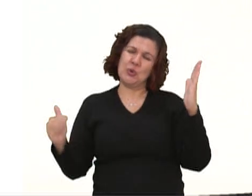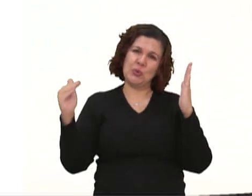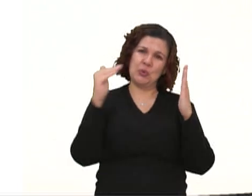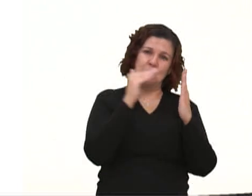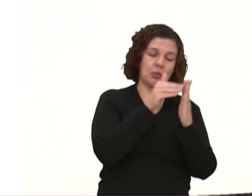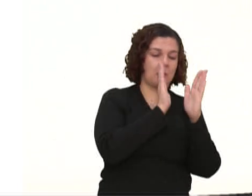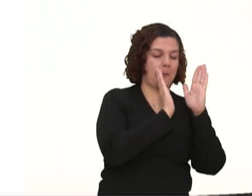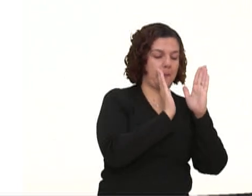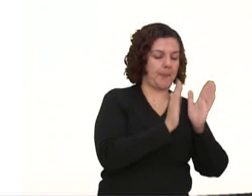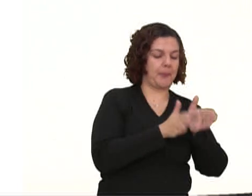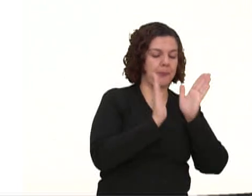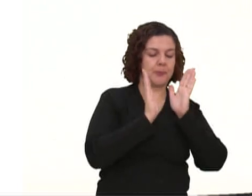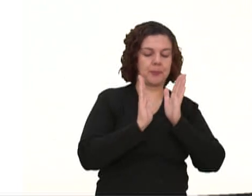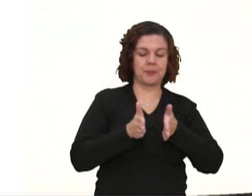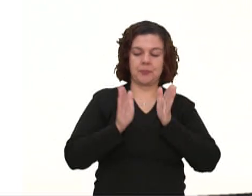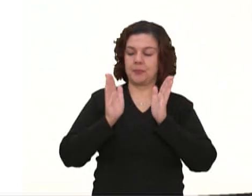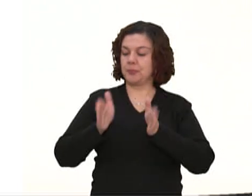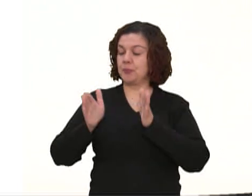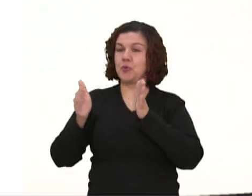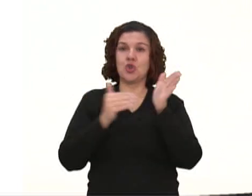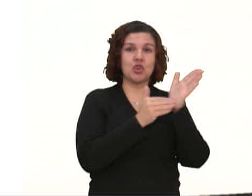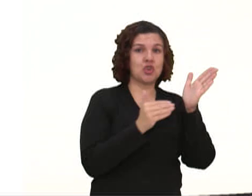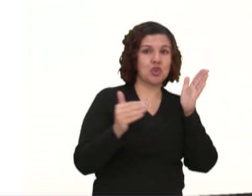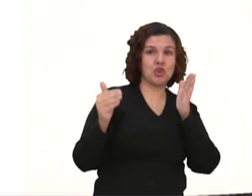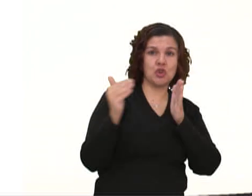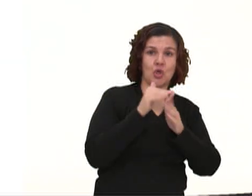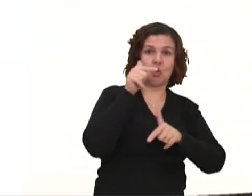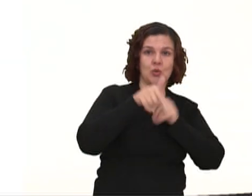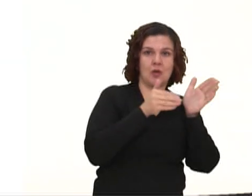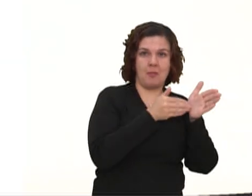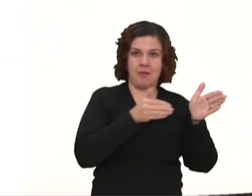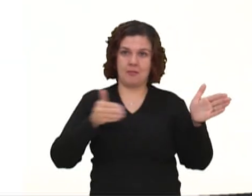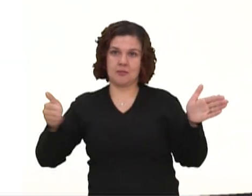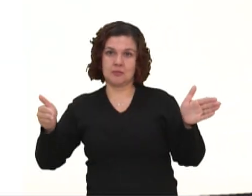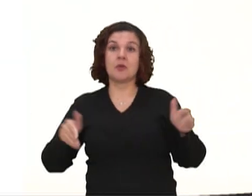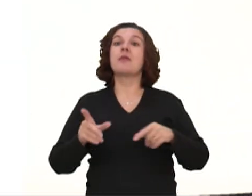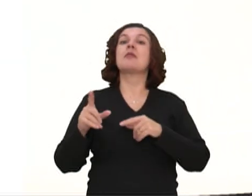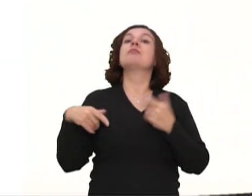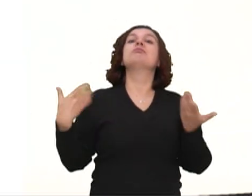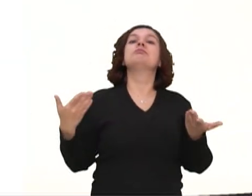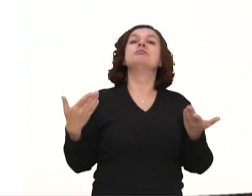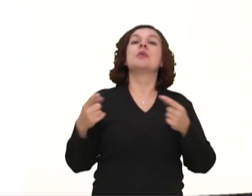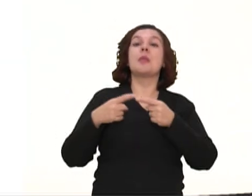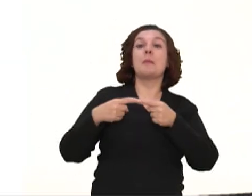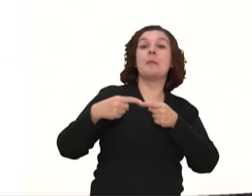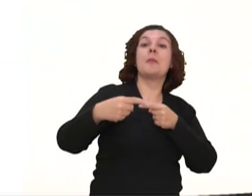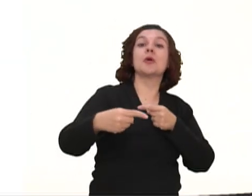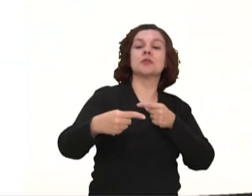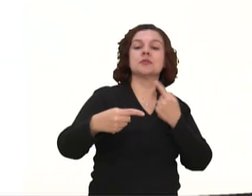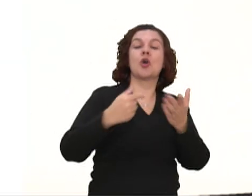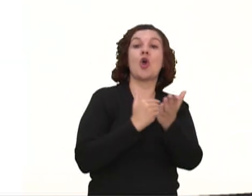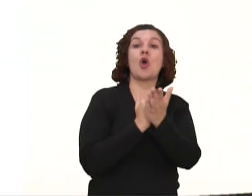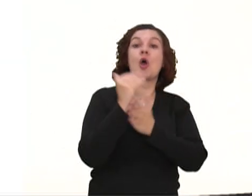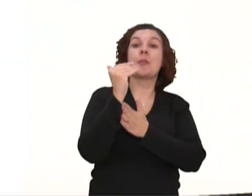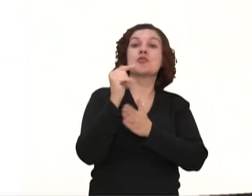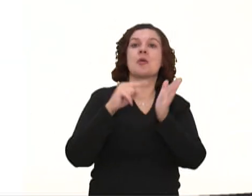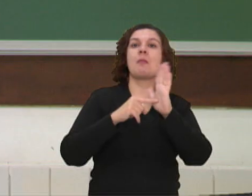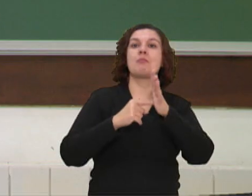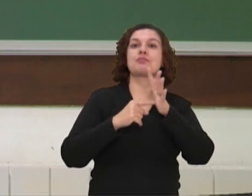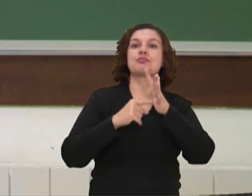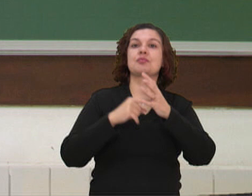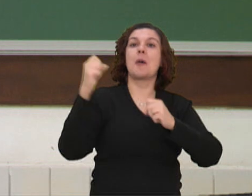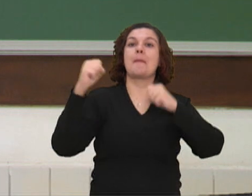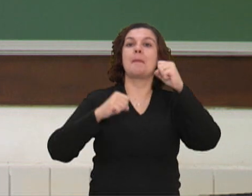que desenvolvia todo o trabalho. E depois, com a chegada das máquinas, como